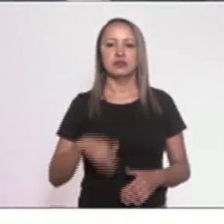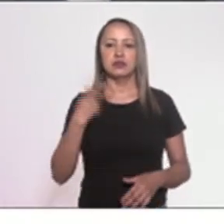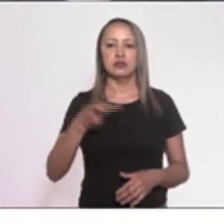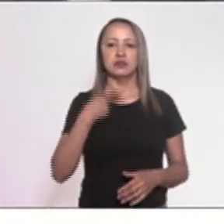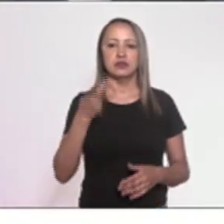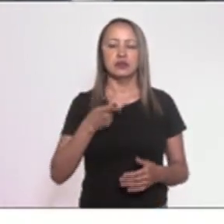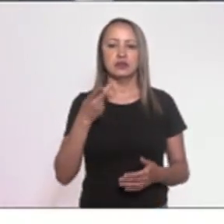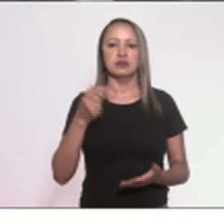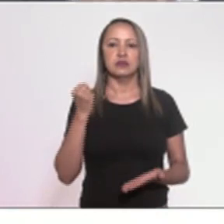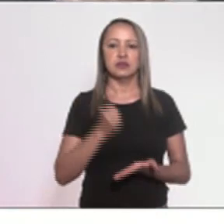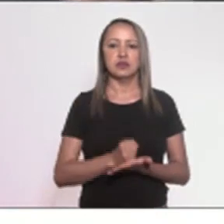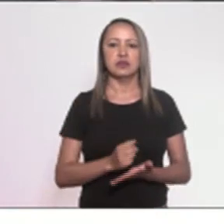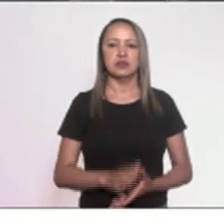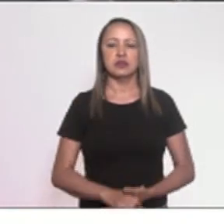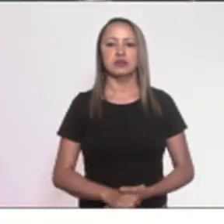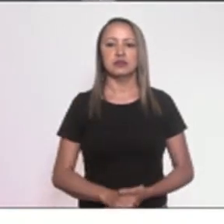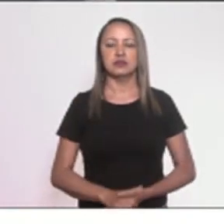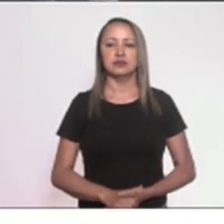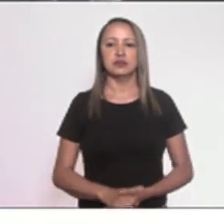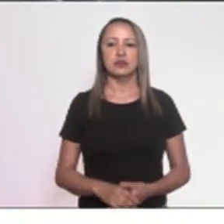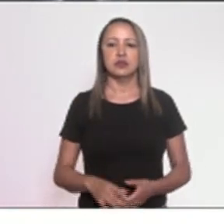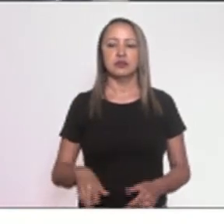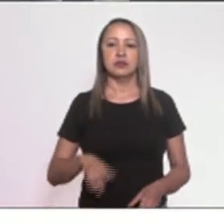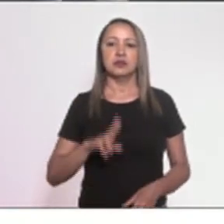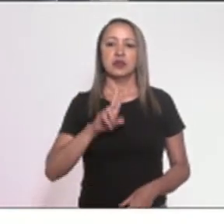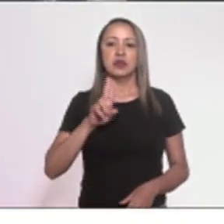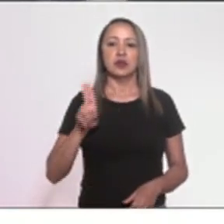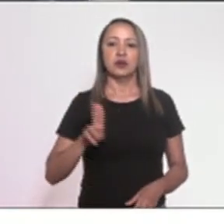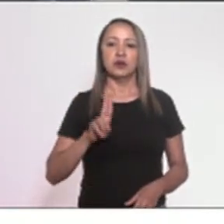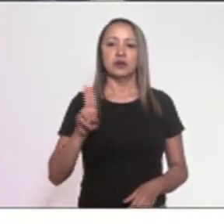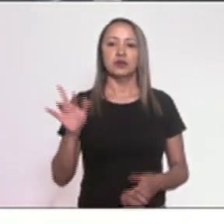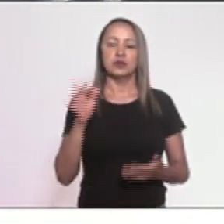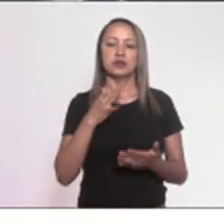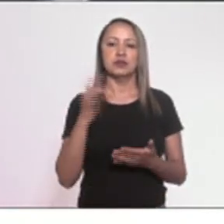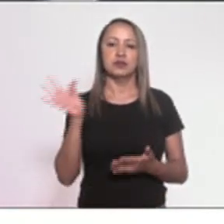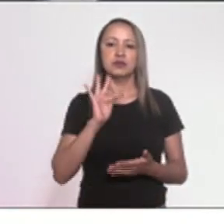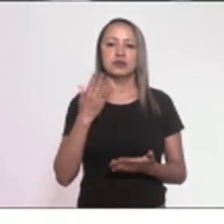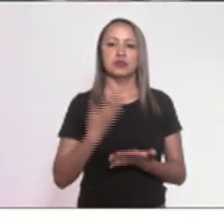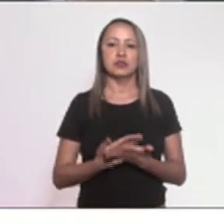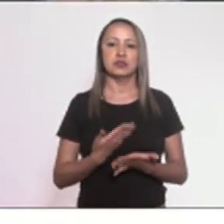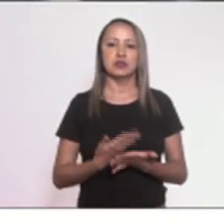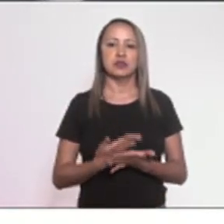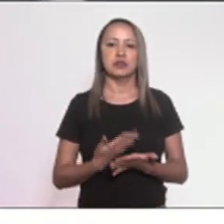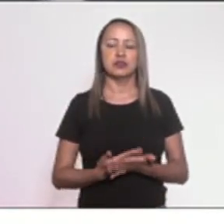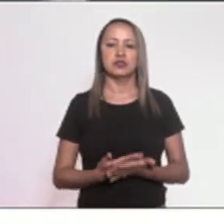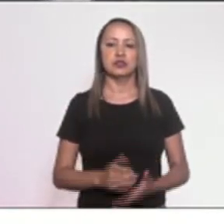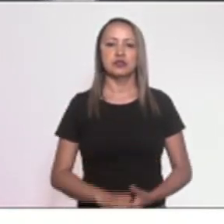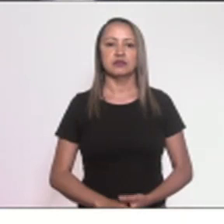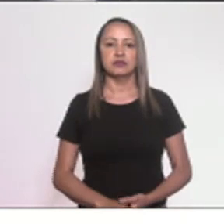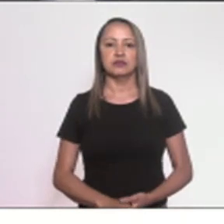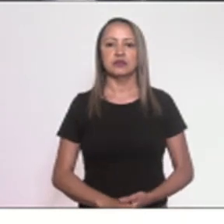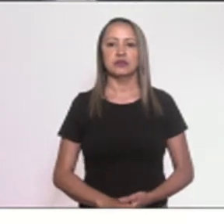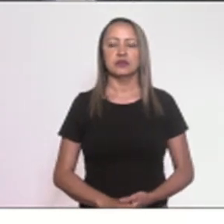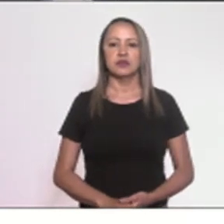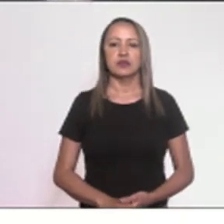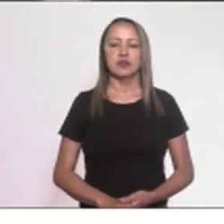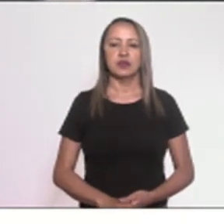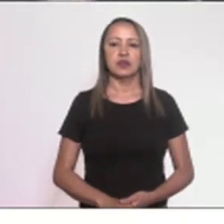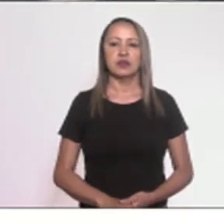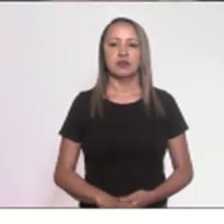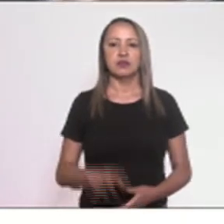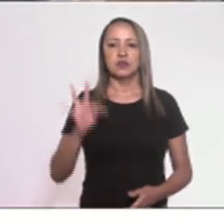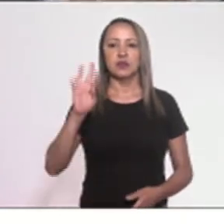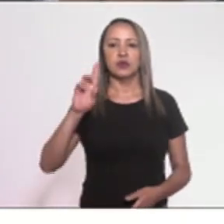do selo Sangue Bom para as universidades, centros universitários e faculdades que estimulem o trote